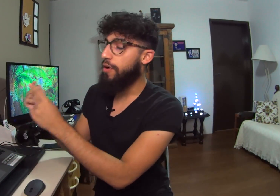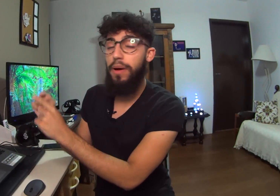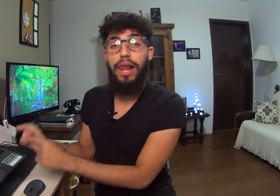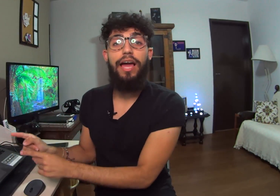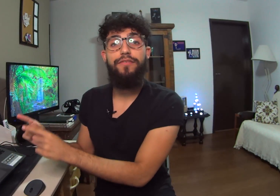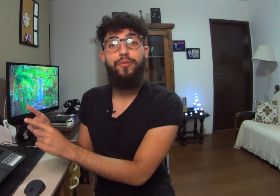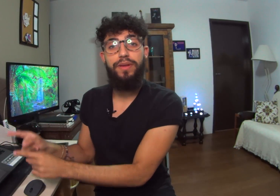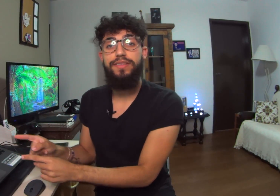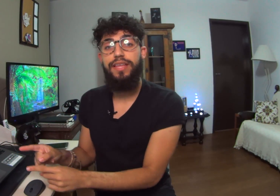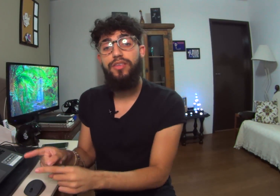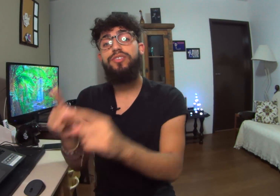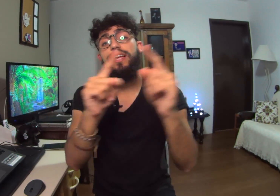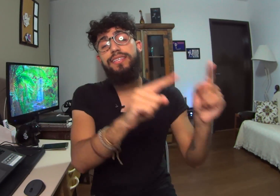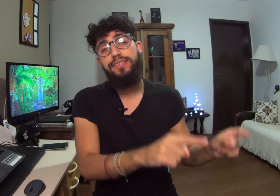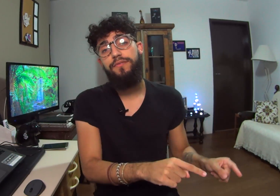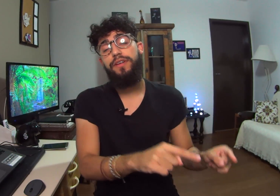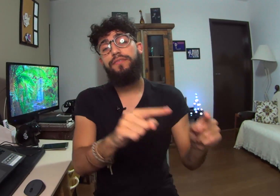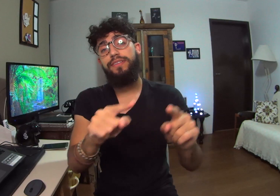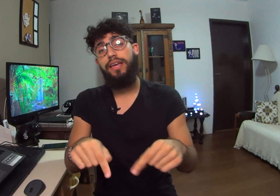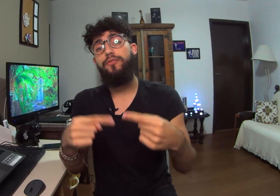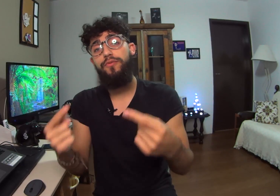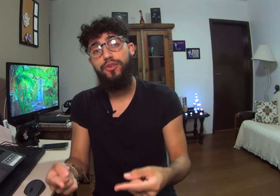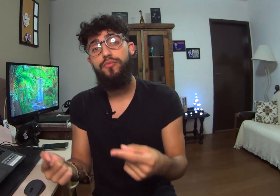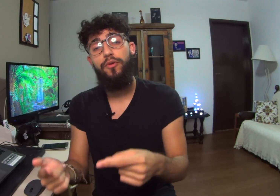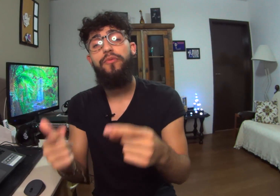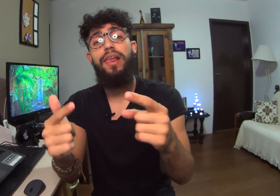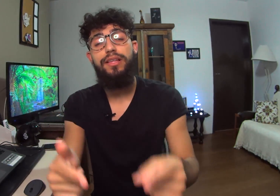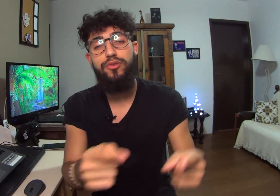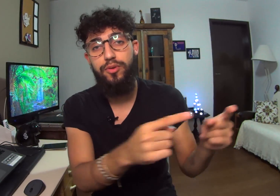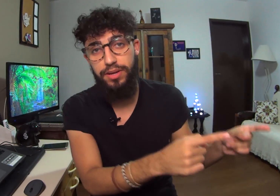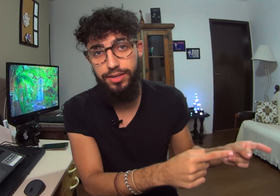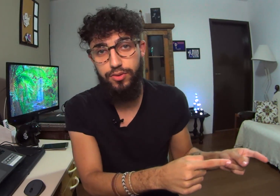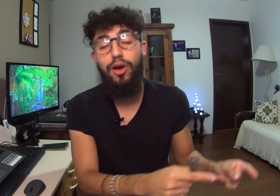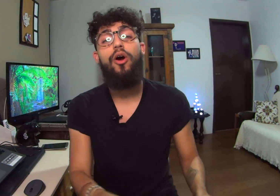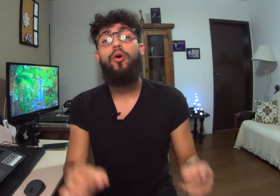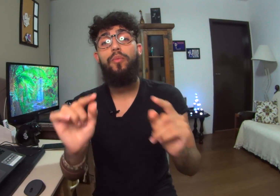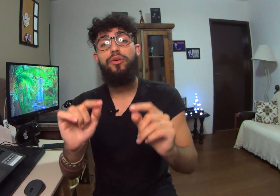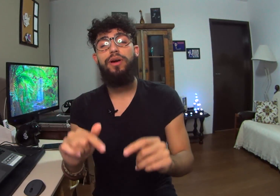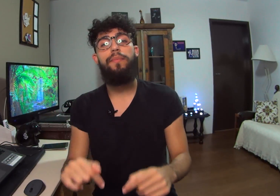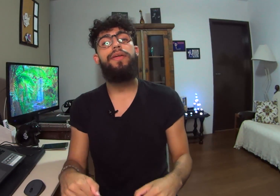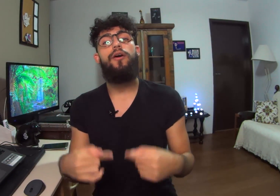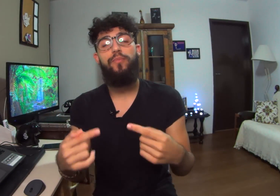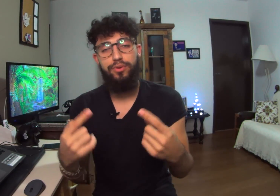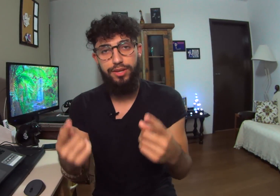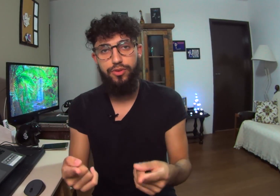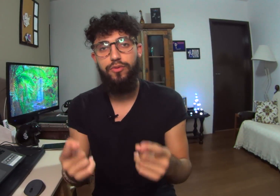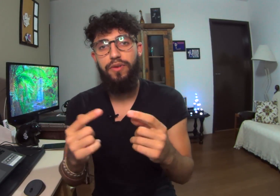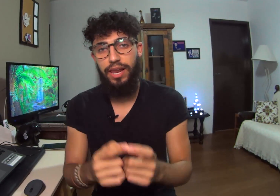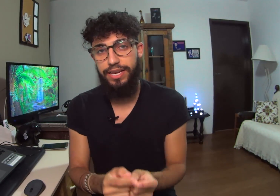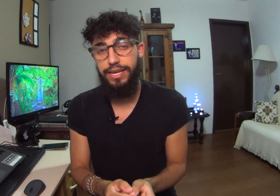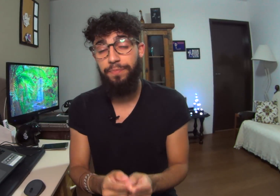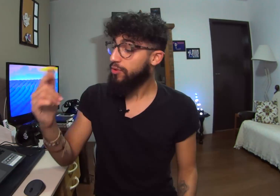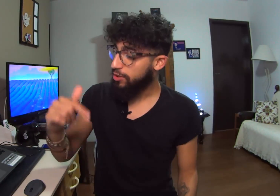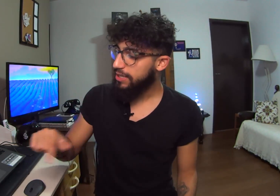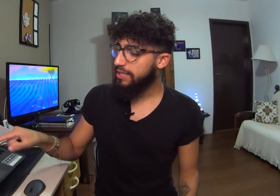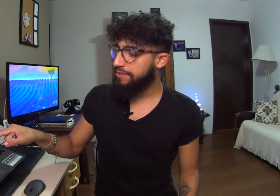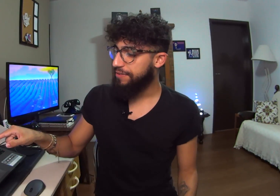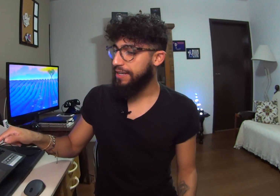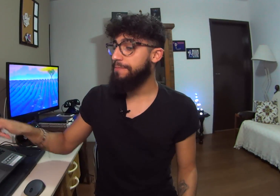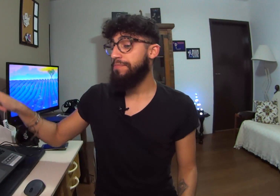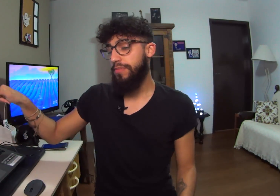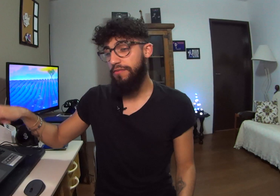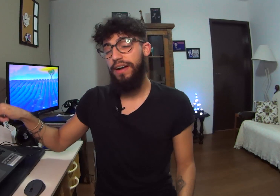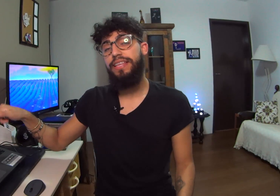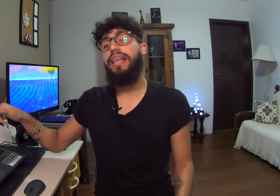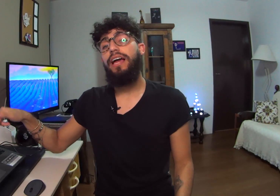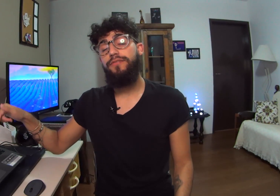que tiver uma live do presidente, na sexta-feira vai sair um vídeo meu falando sobre isso. Como que o Gabriel político falaria? Toda